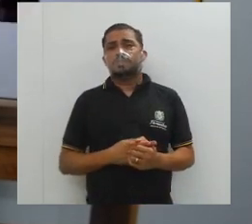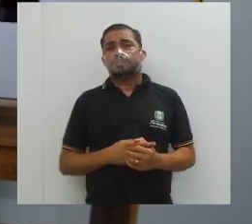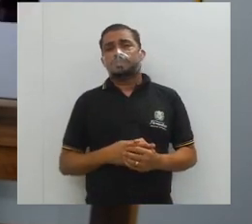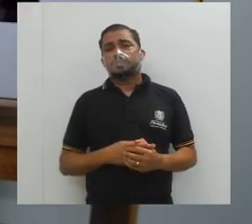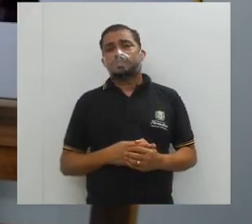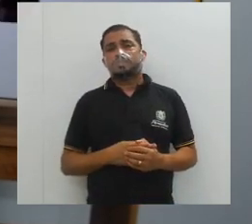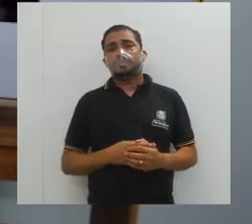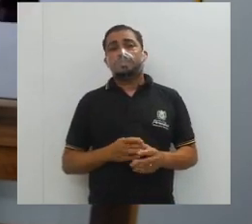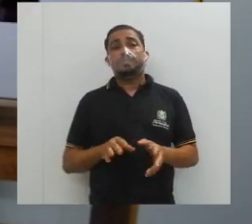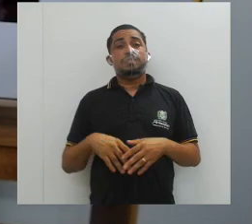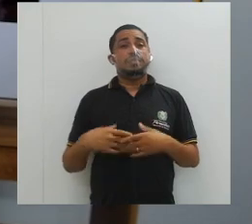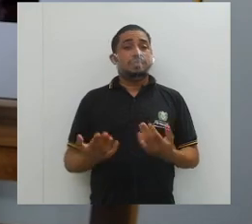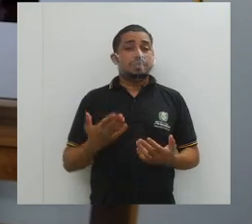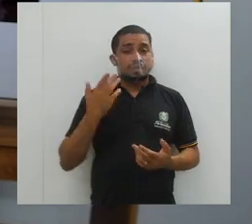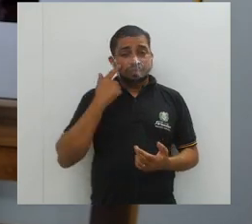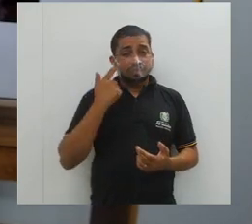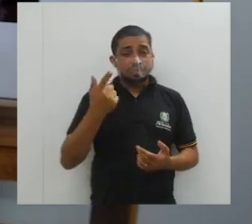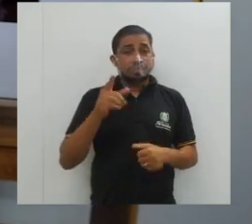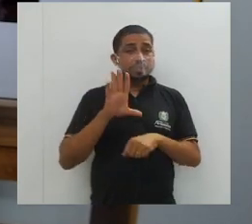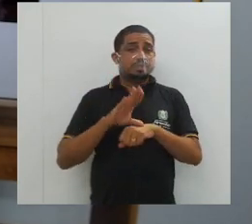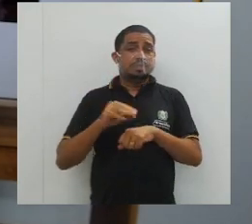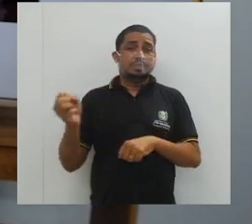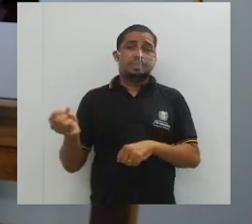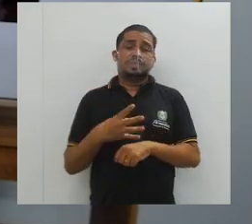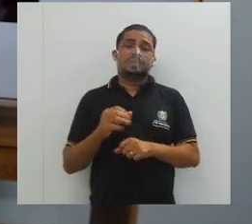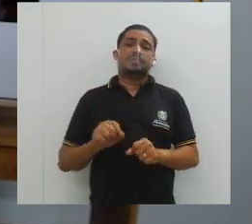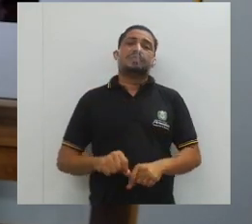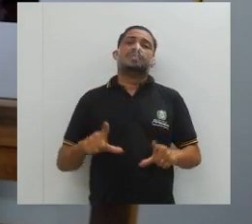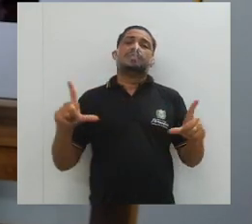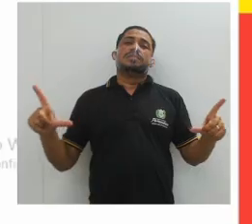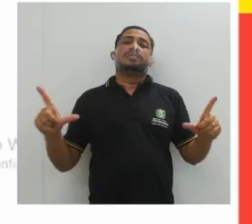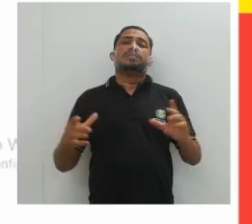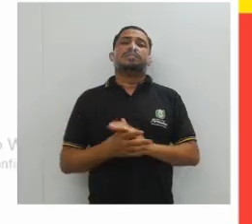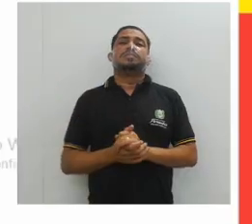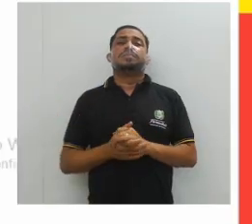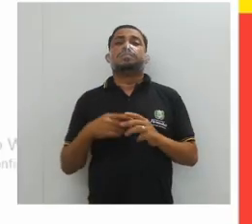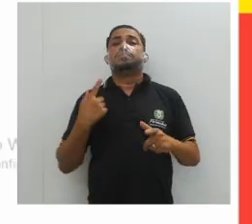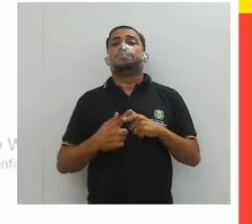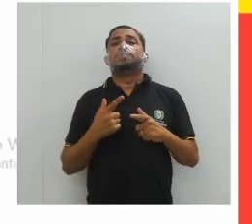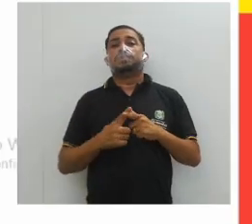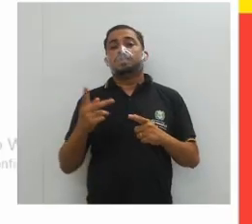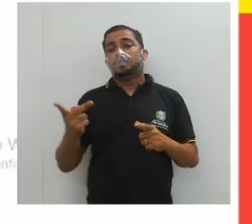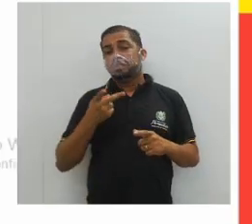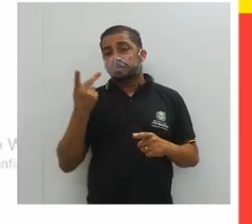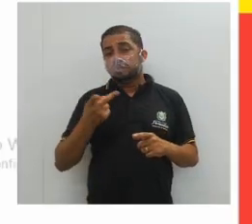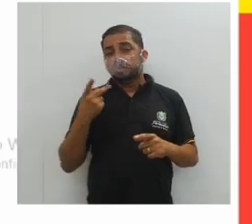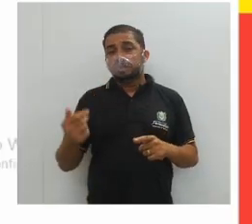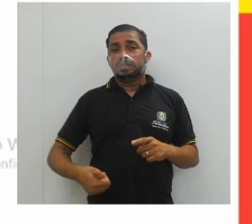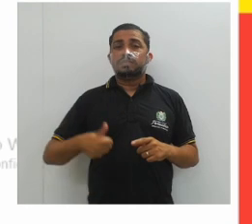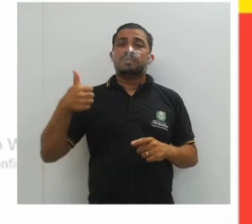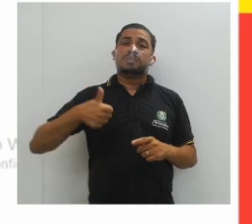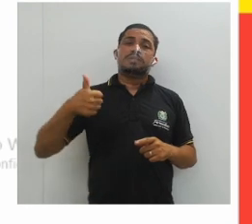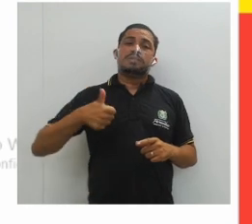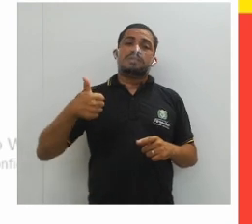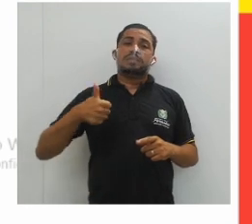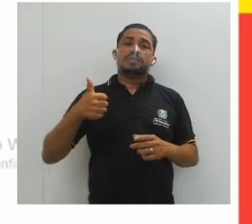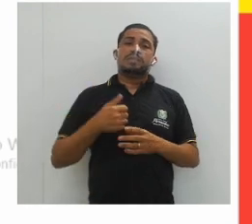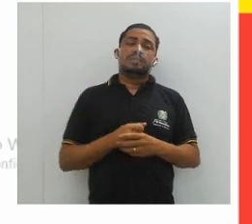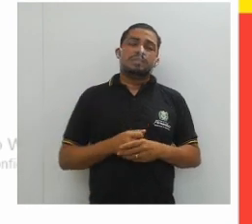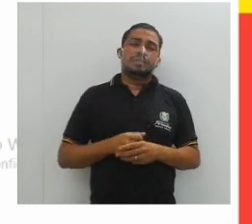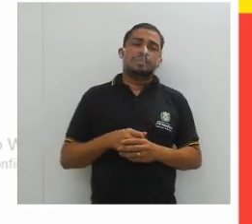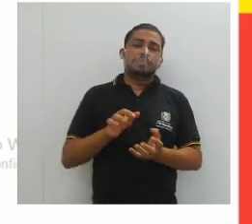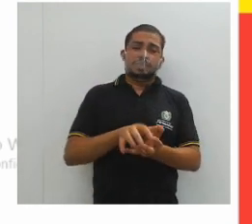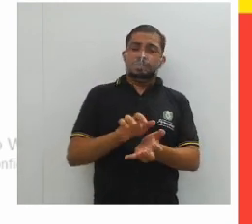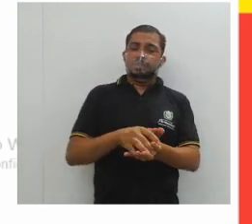para as mangas. Olha aí, ó, foto nova, tela cheia, Dona Ana, porque a gente está falando da primeira. Pernambucano tem mania